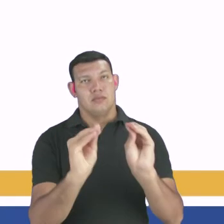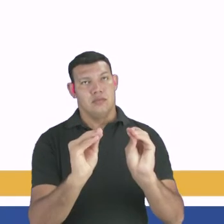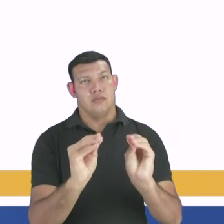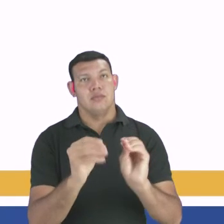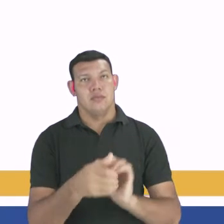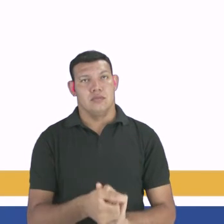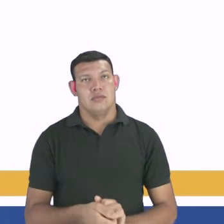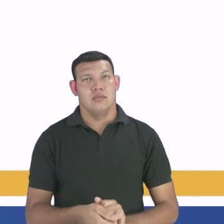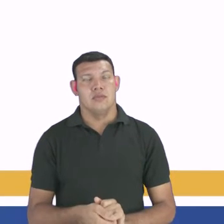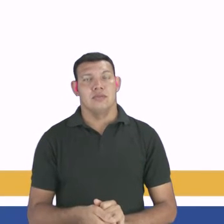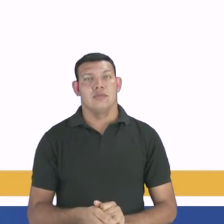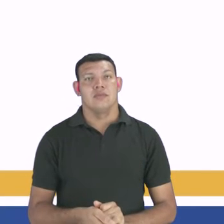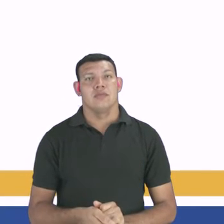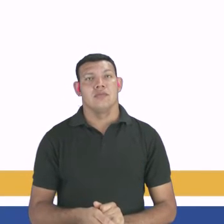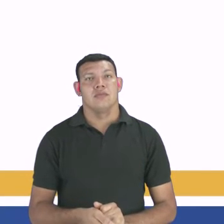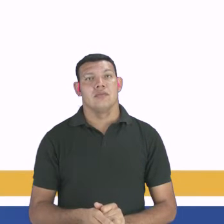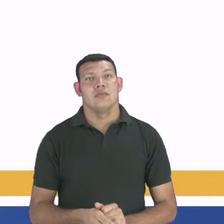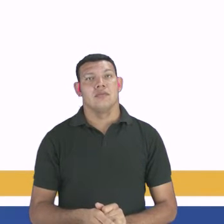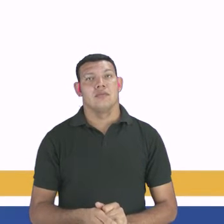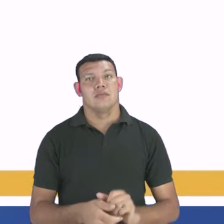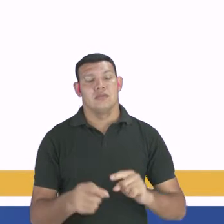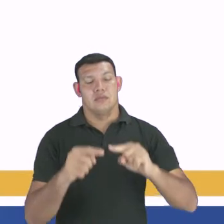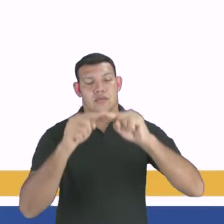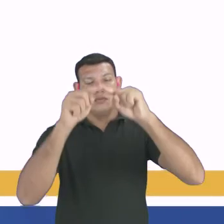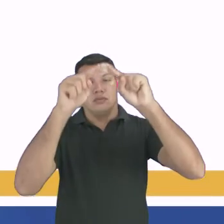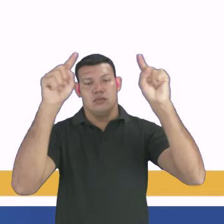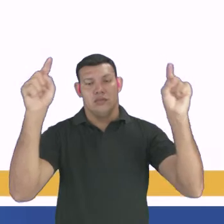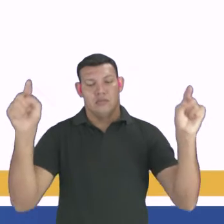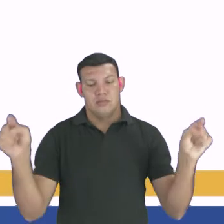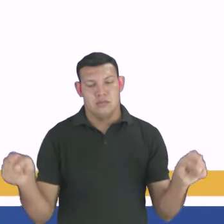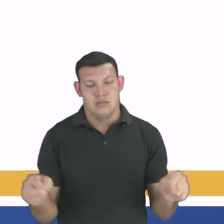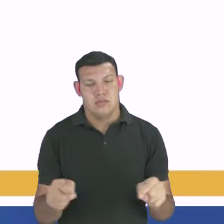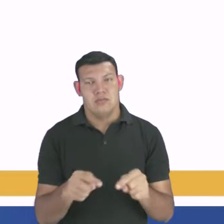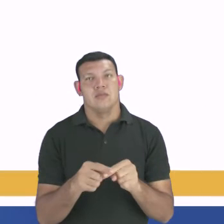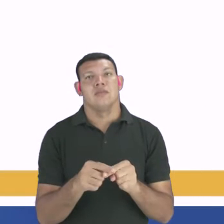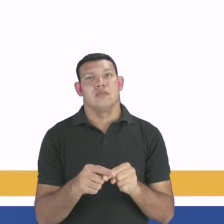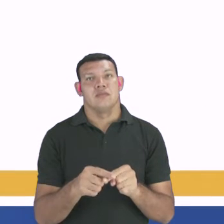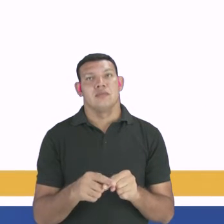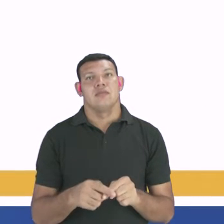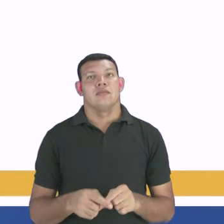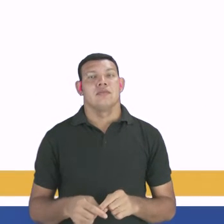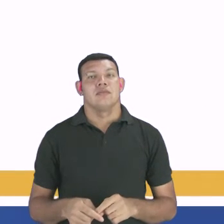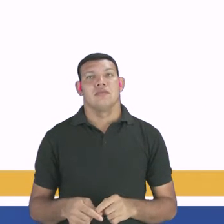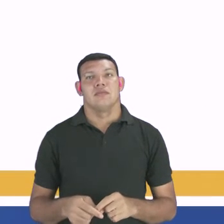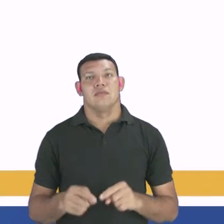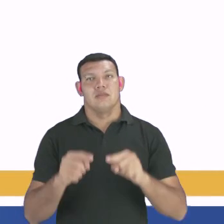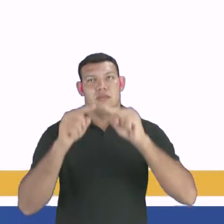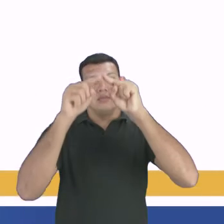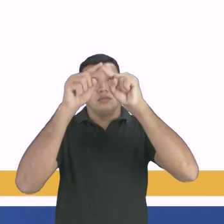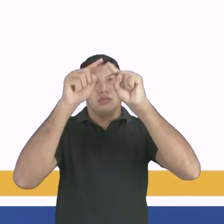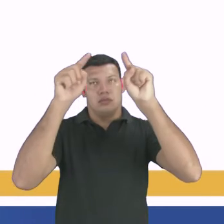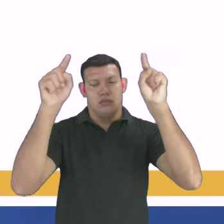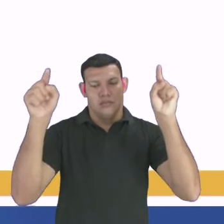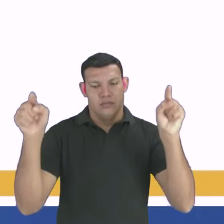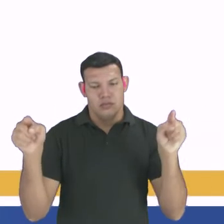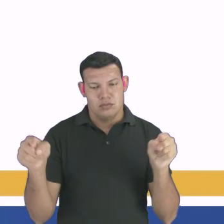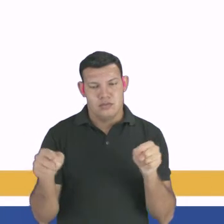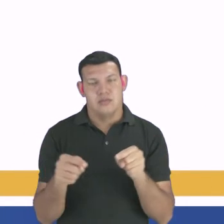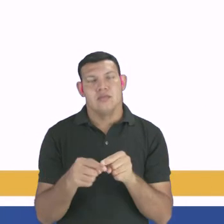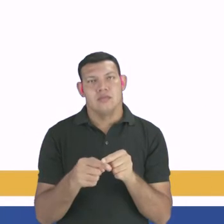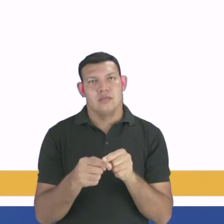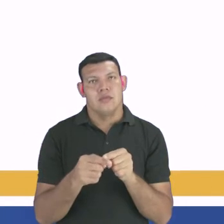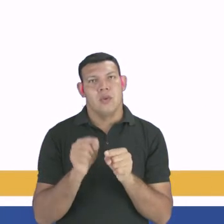em dado uma situação no ciclo trigonométrico voltas e chegando ao